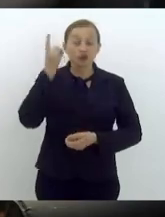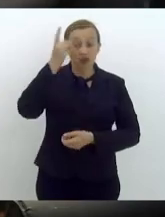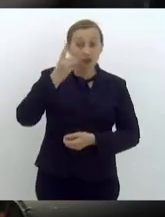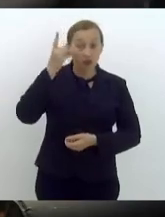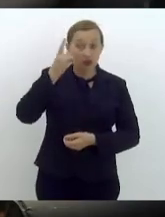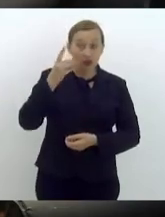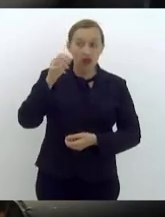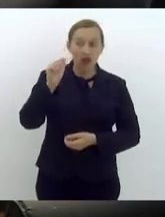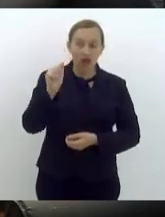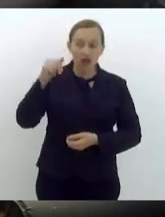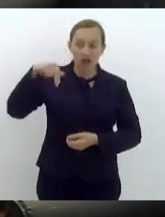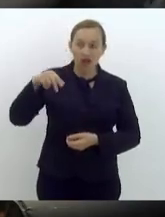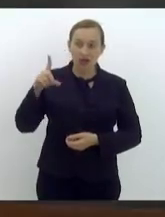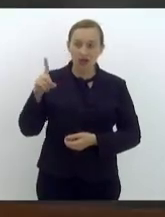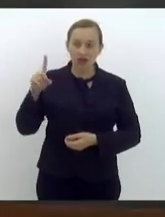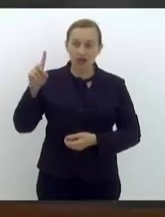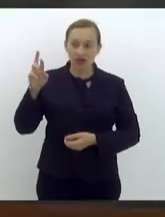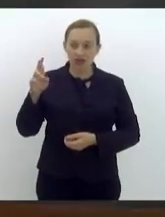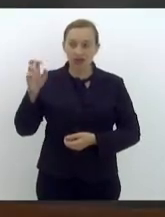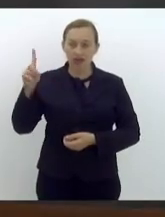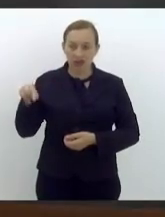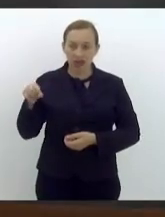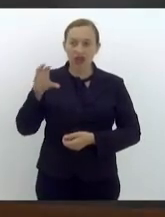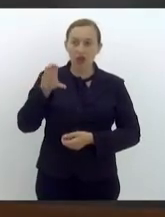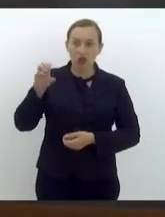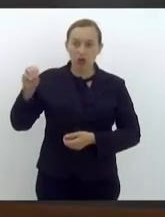Deputado André Correia.